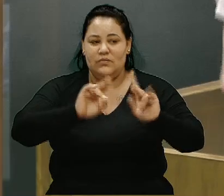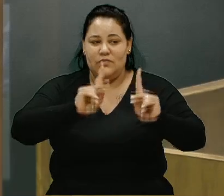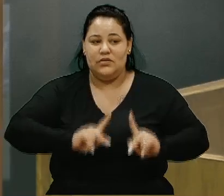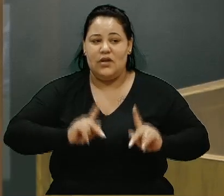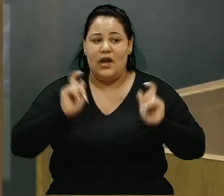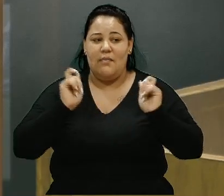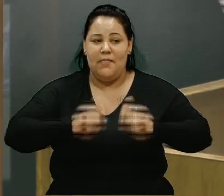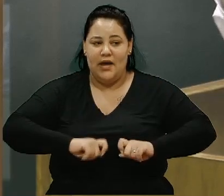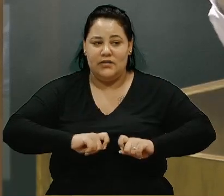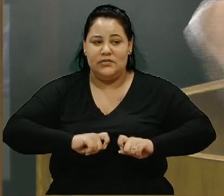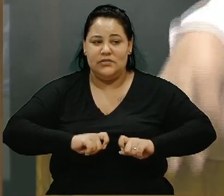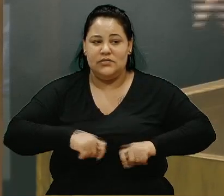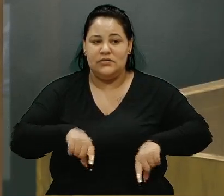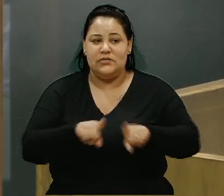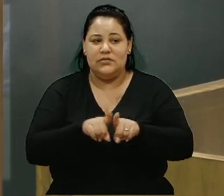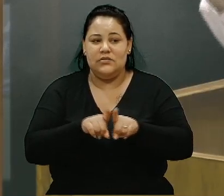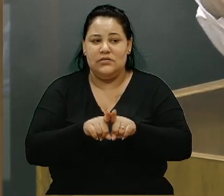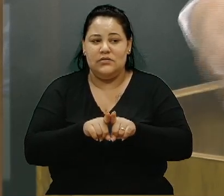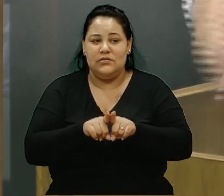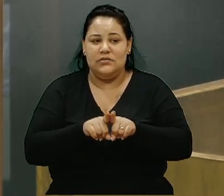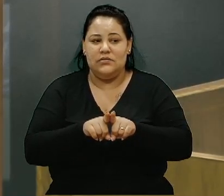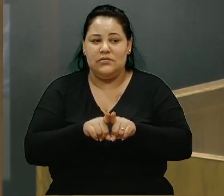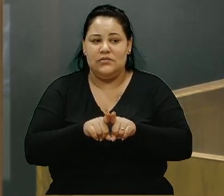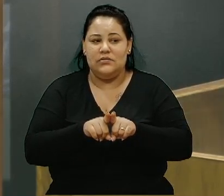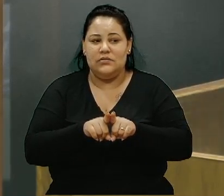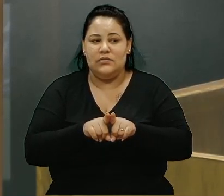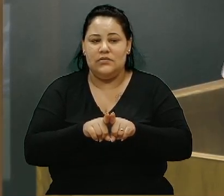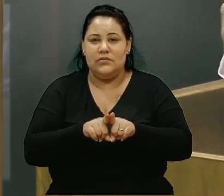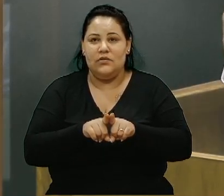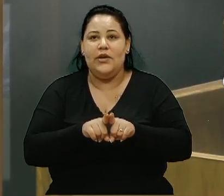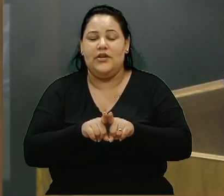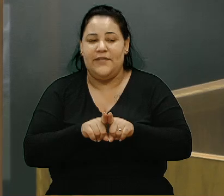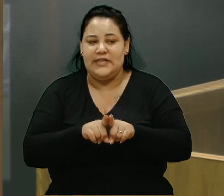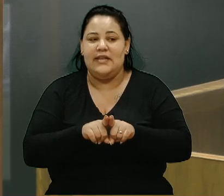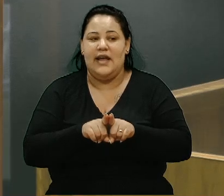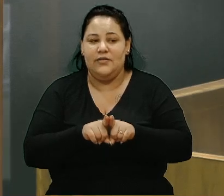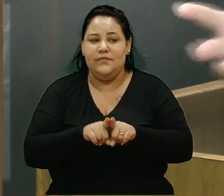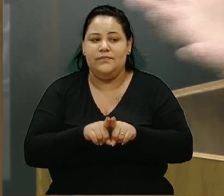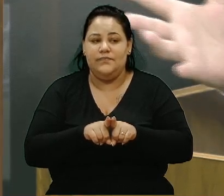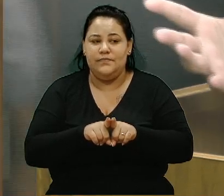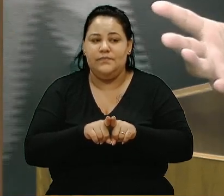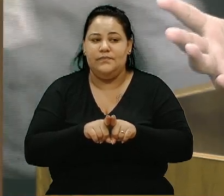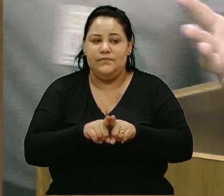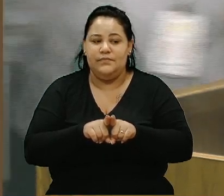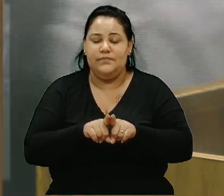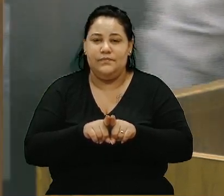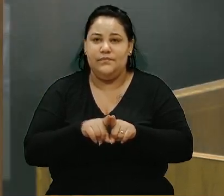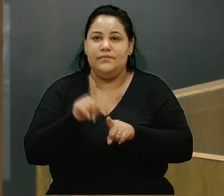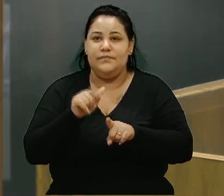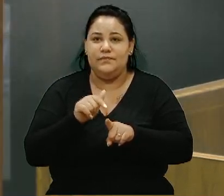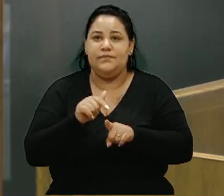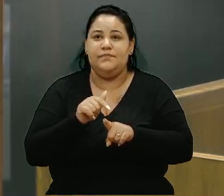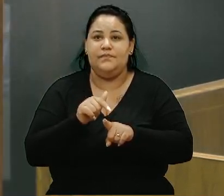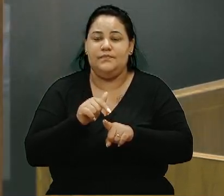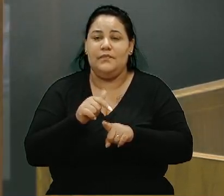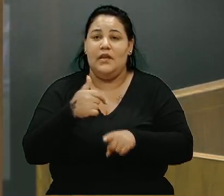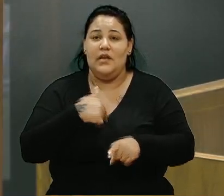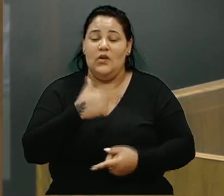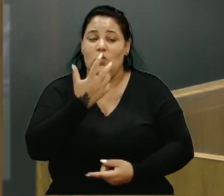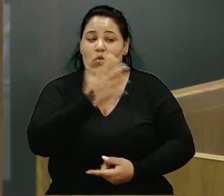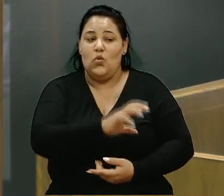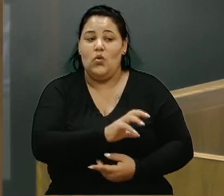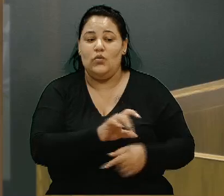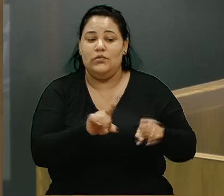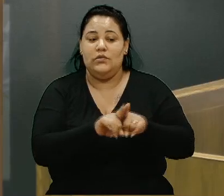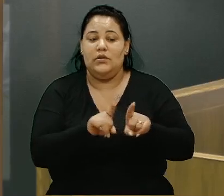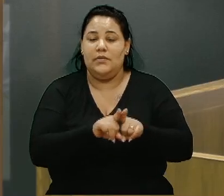capacitadas para fazer os projetos, sob pena de seguirmos passando vergonha e perdendo recursos. Eu sou de oposição, mas